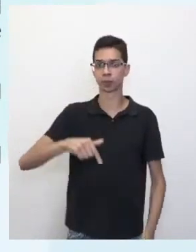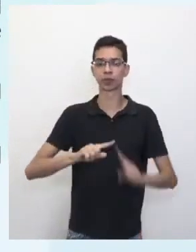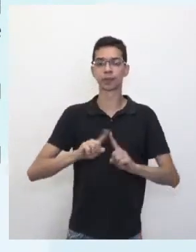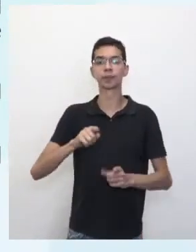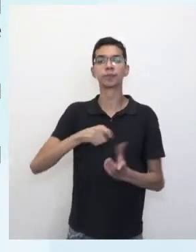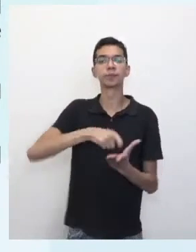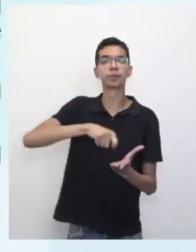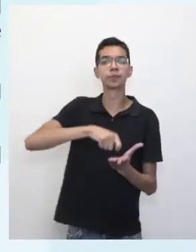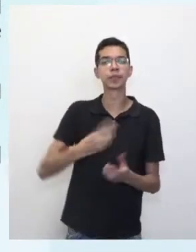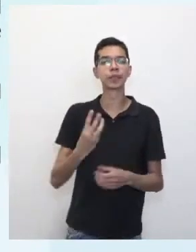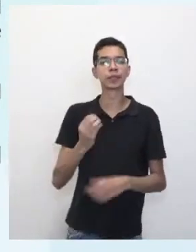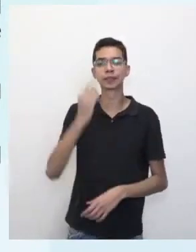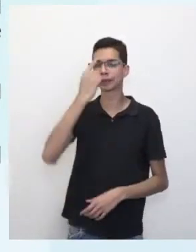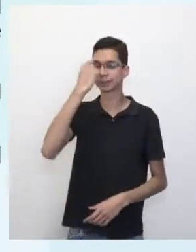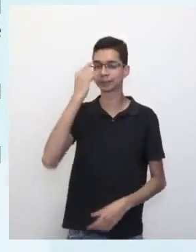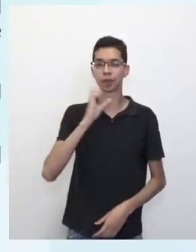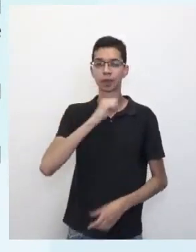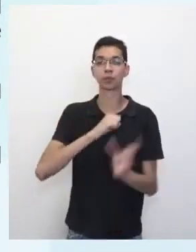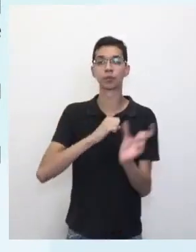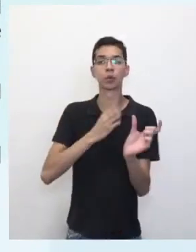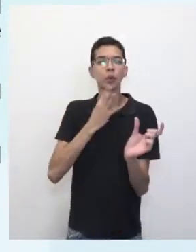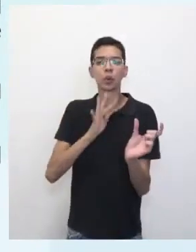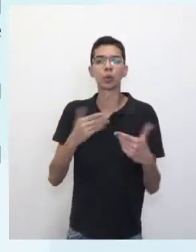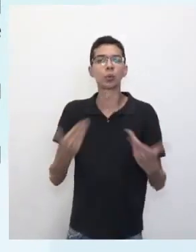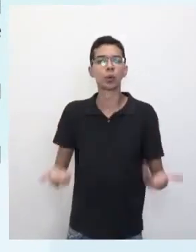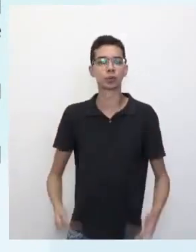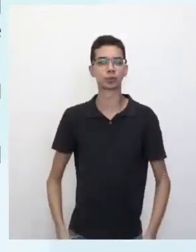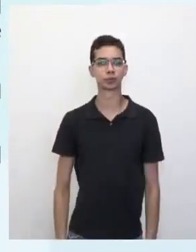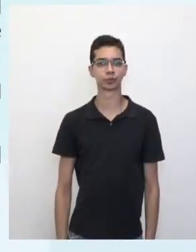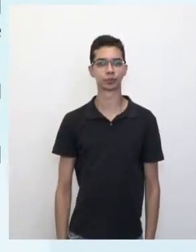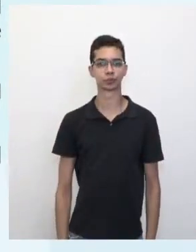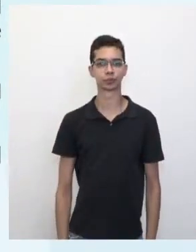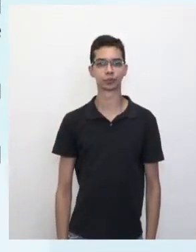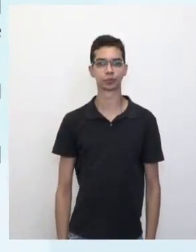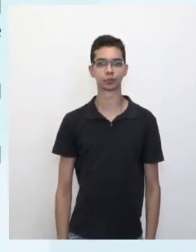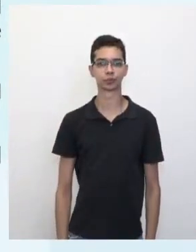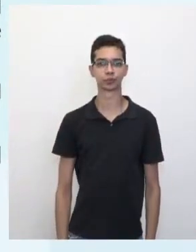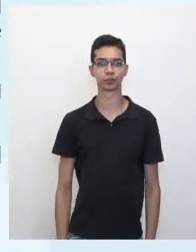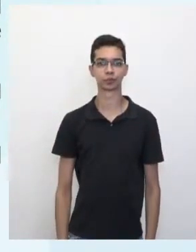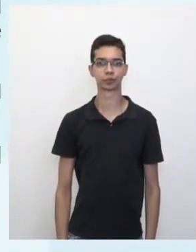escreve lá, 30 segundinhos, palavras que você não conheça. Go!